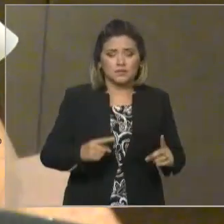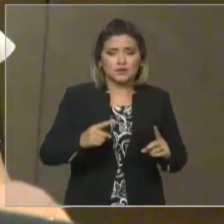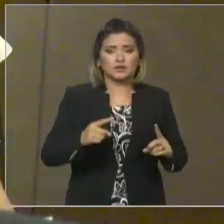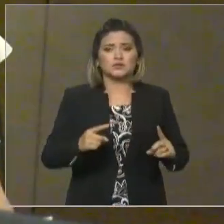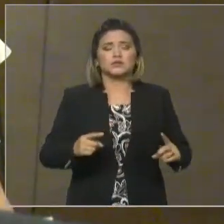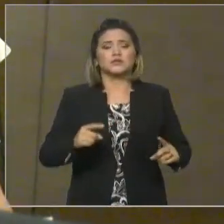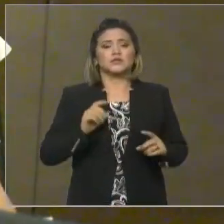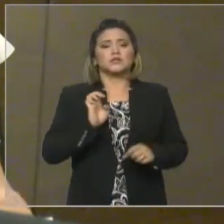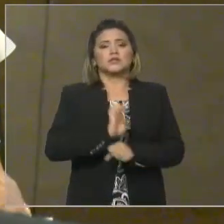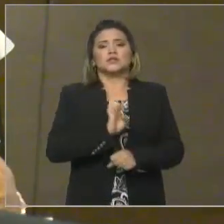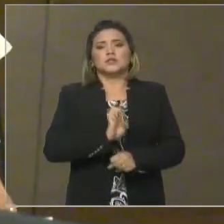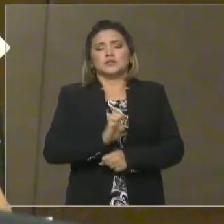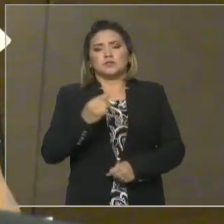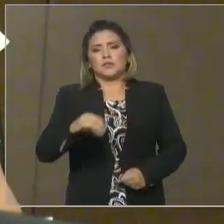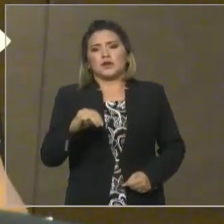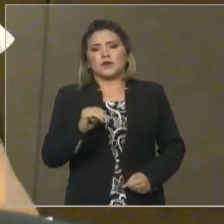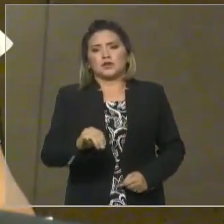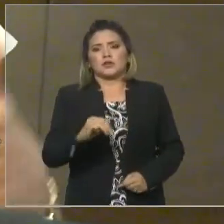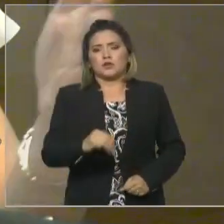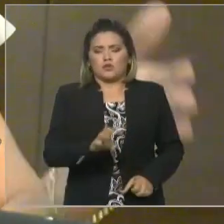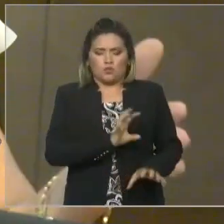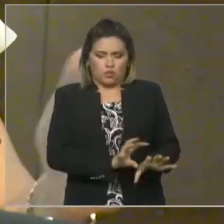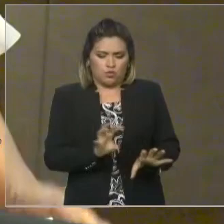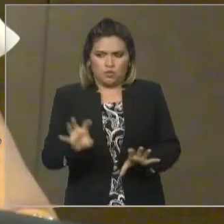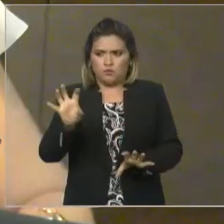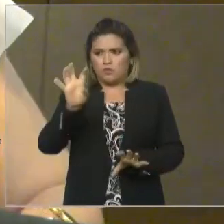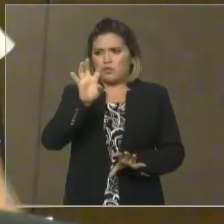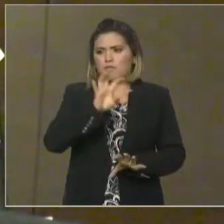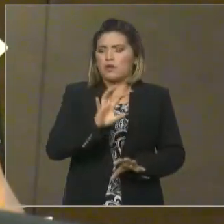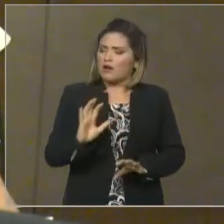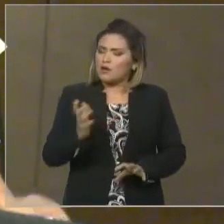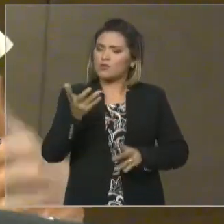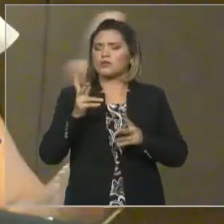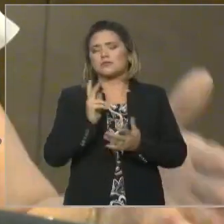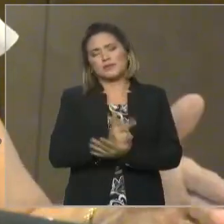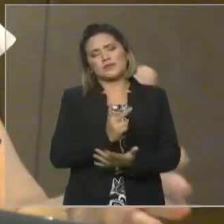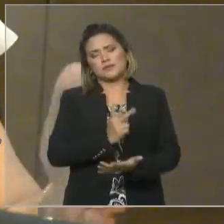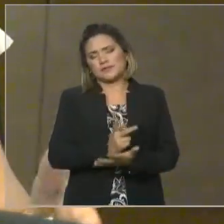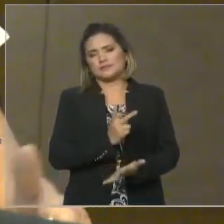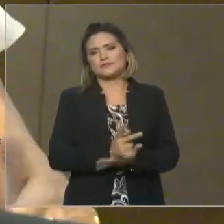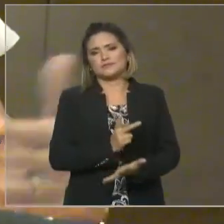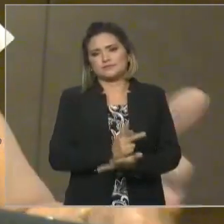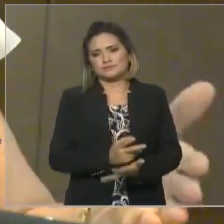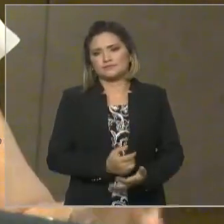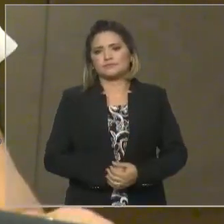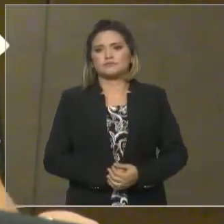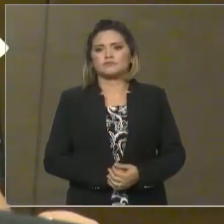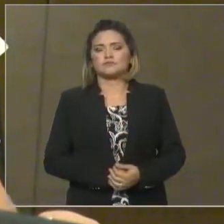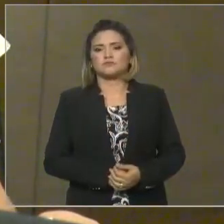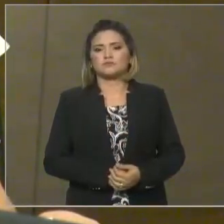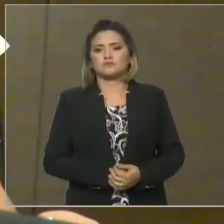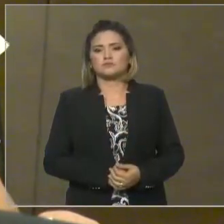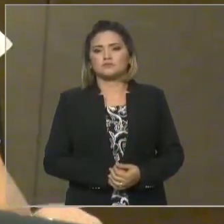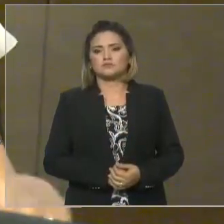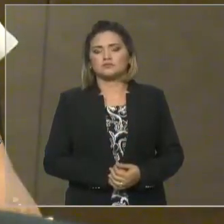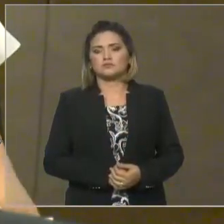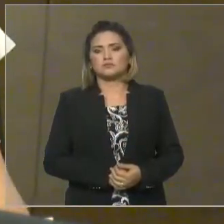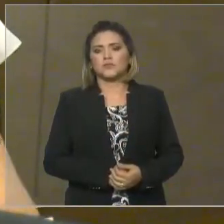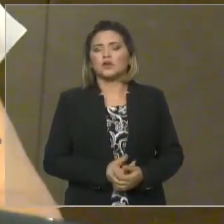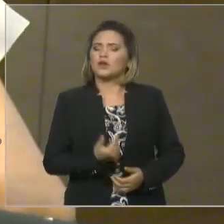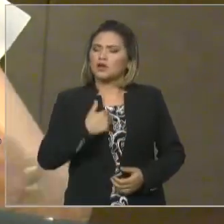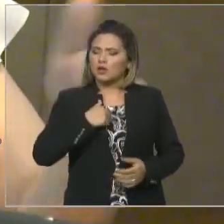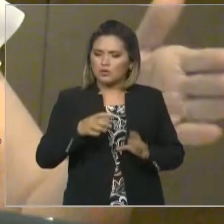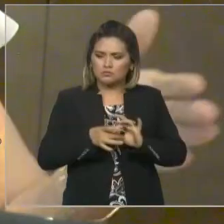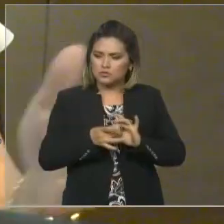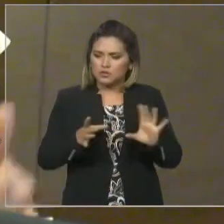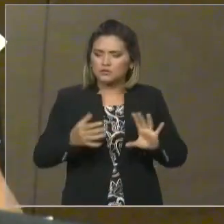todo o estado do Maranhão. Então, eu sugiro, deputado Rafael, que nos coloque, inclusive me coloco à disposição, eu tenho certeza aqui